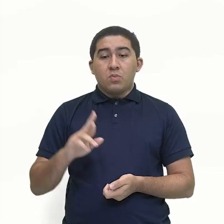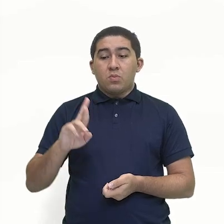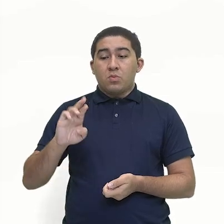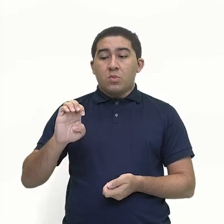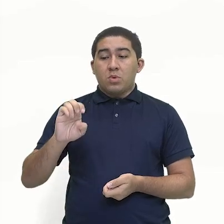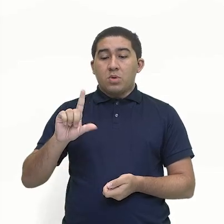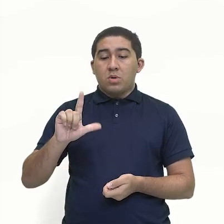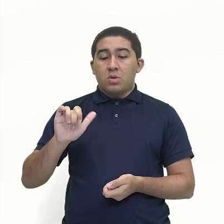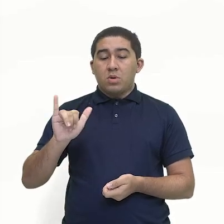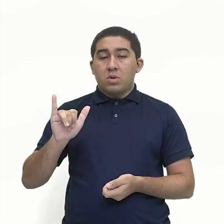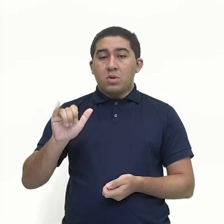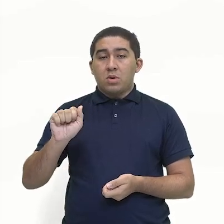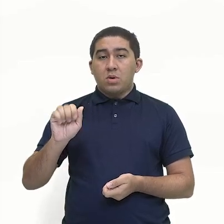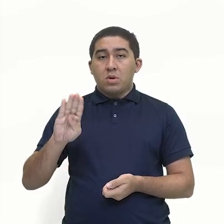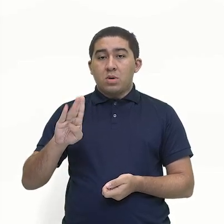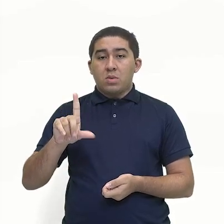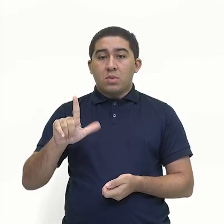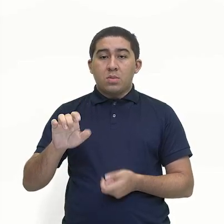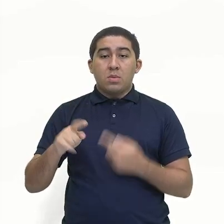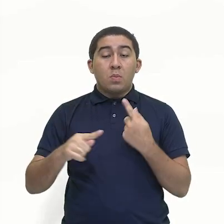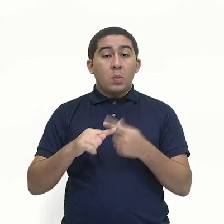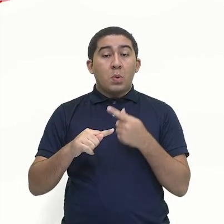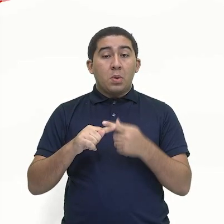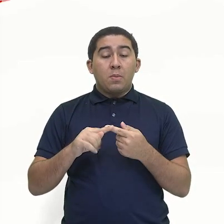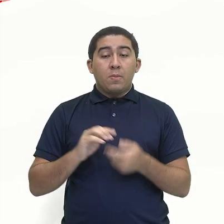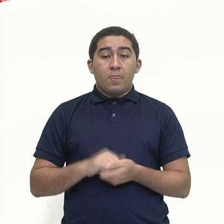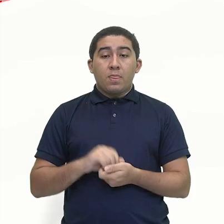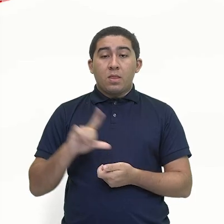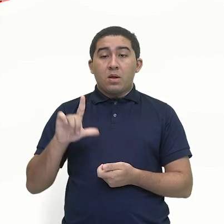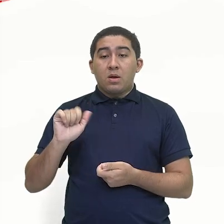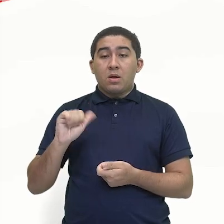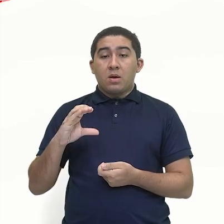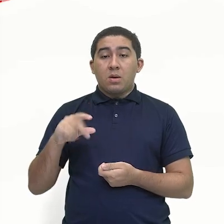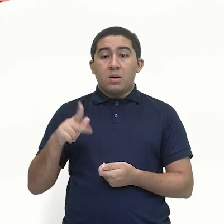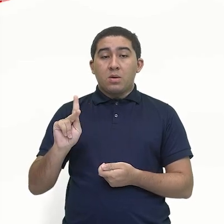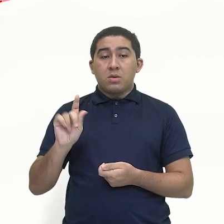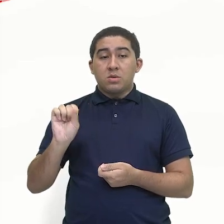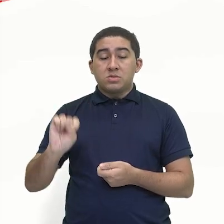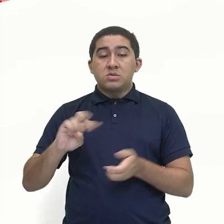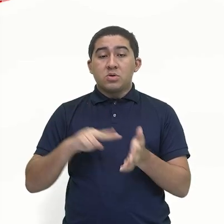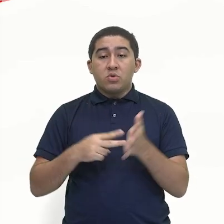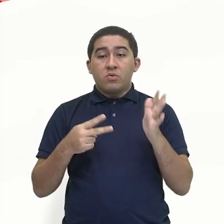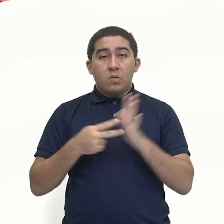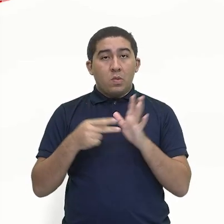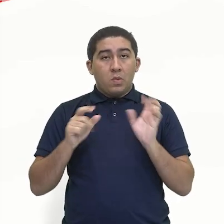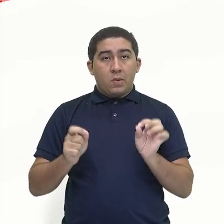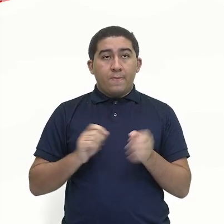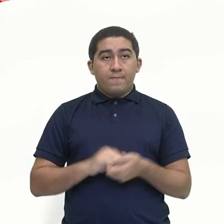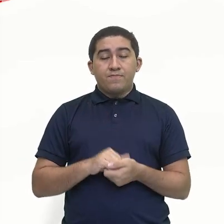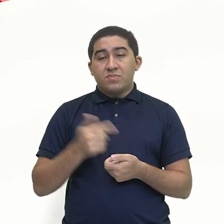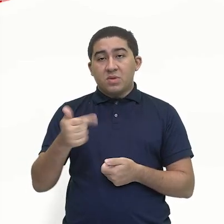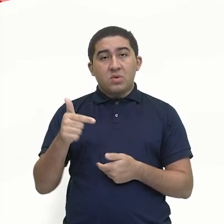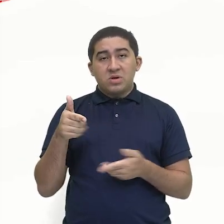confiável, because, porque, it lacks quer dizer, ele tem, então, ele não passou